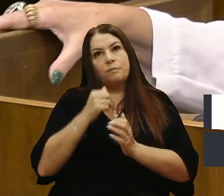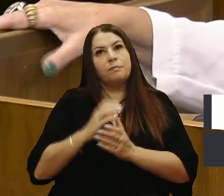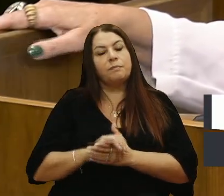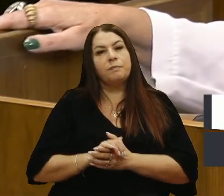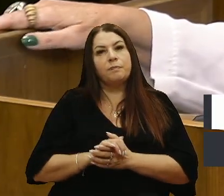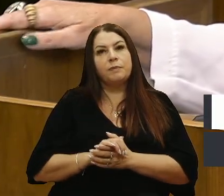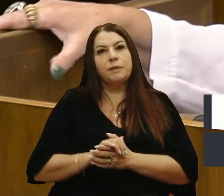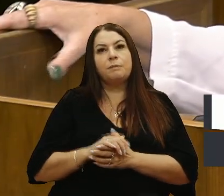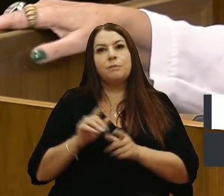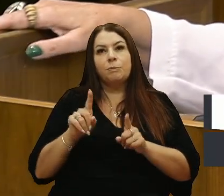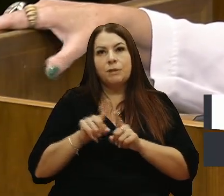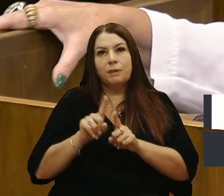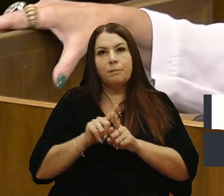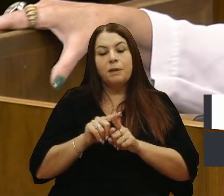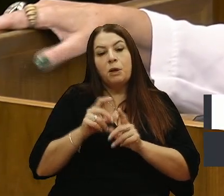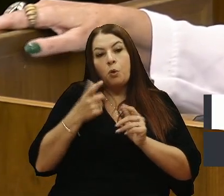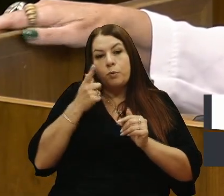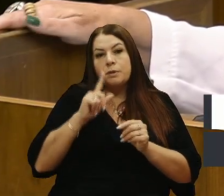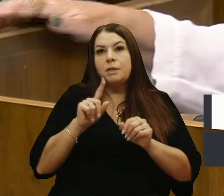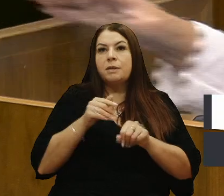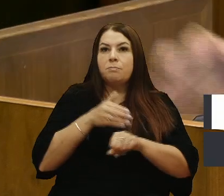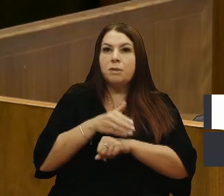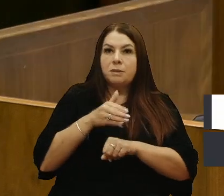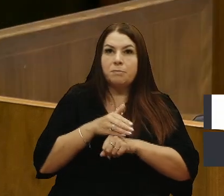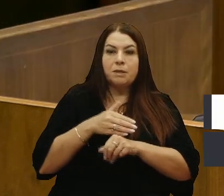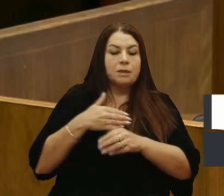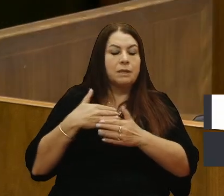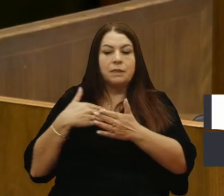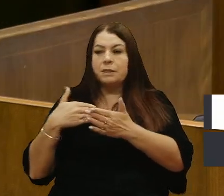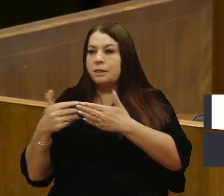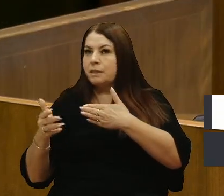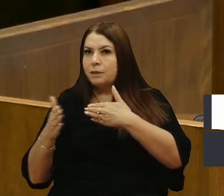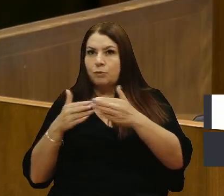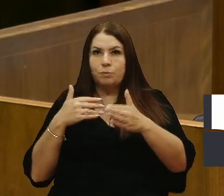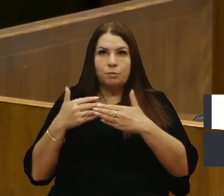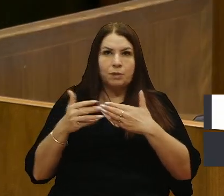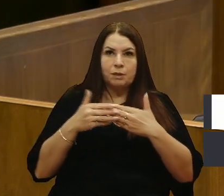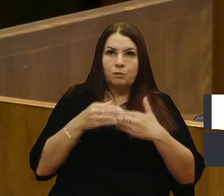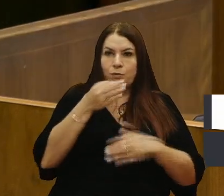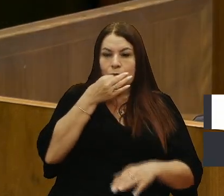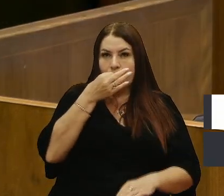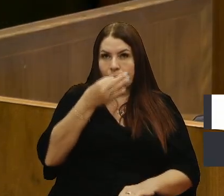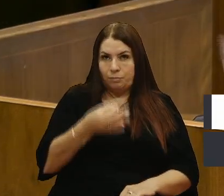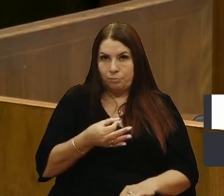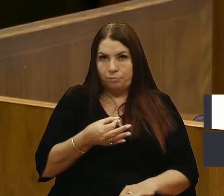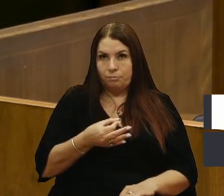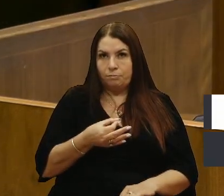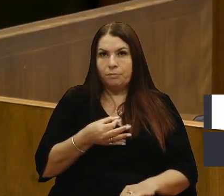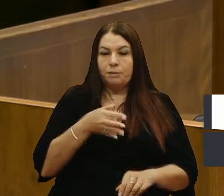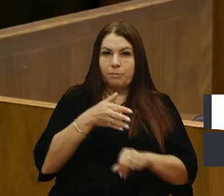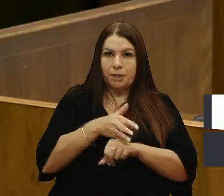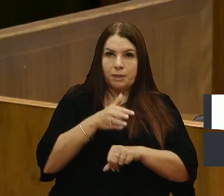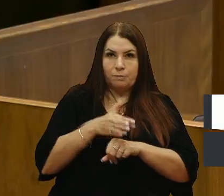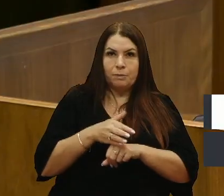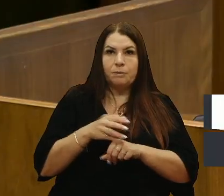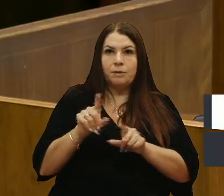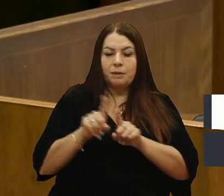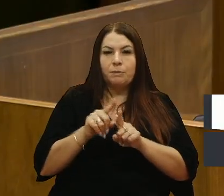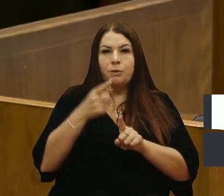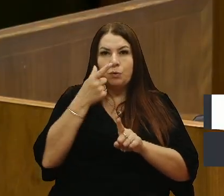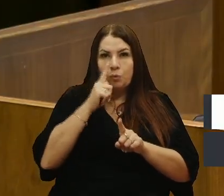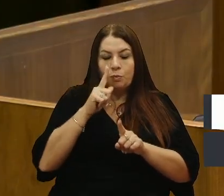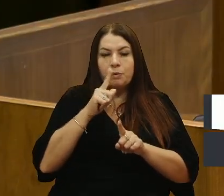vereadoras, assim como quem puder participar, independente da sua opinião, que participe para que a gente